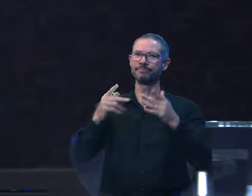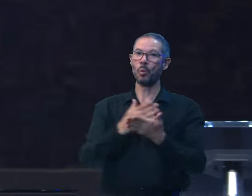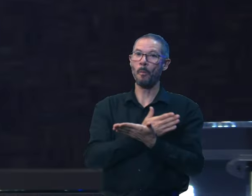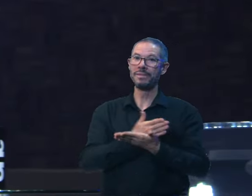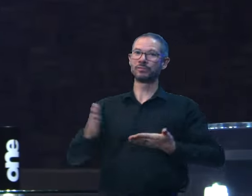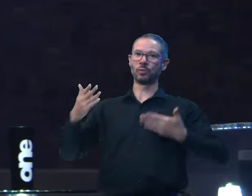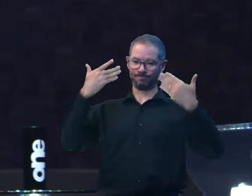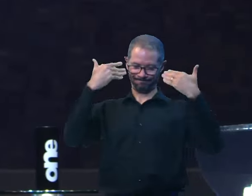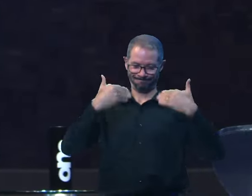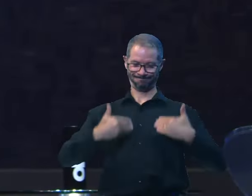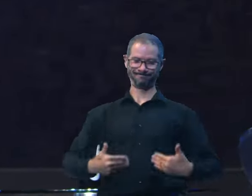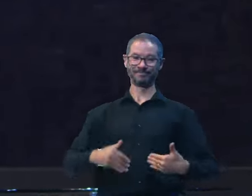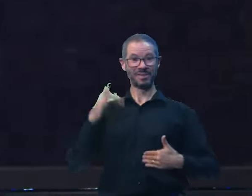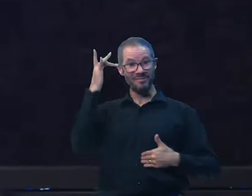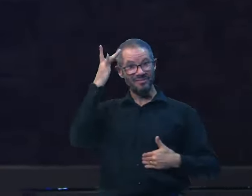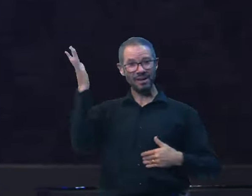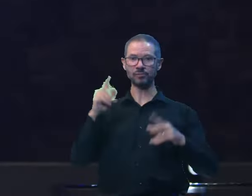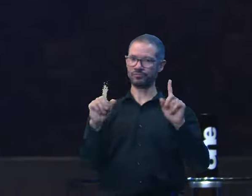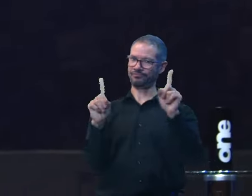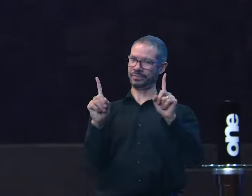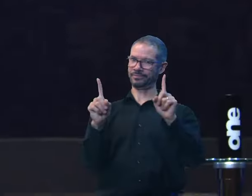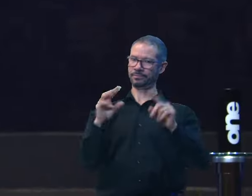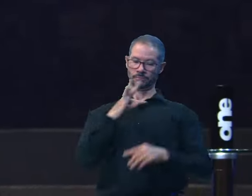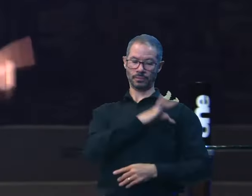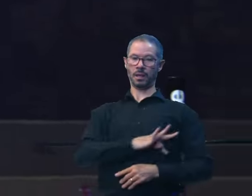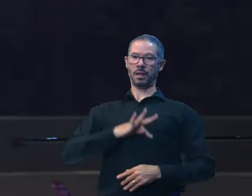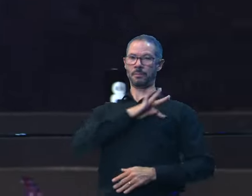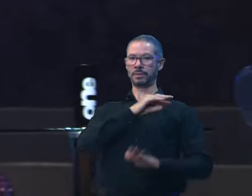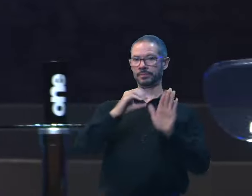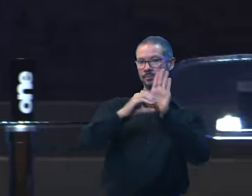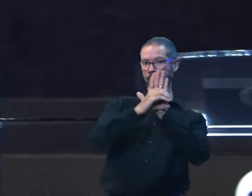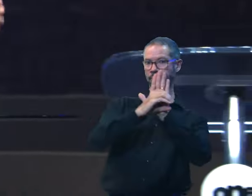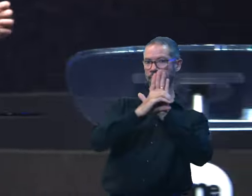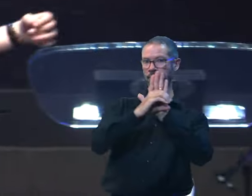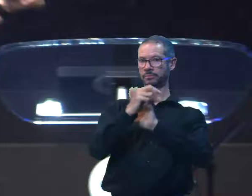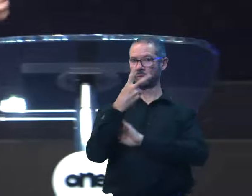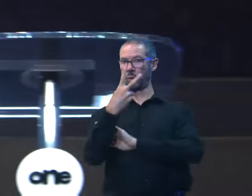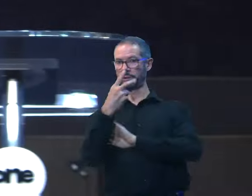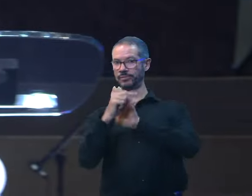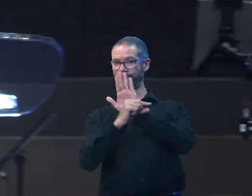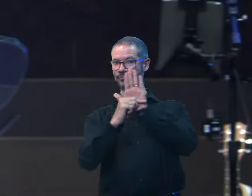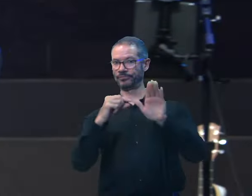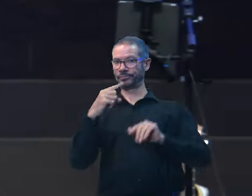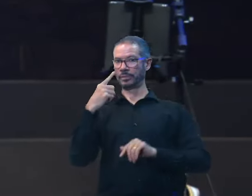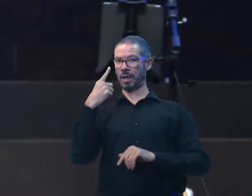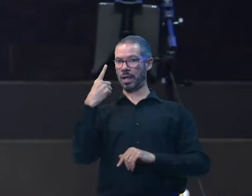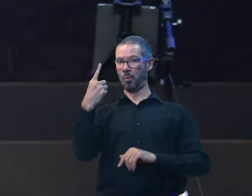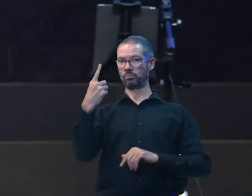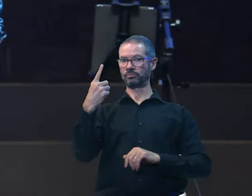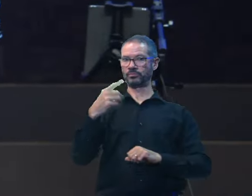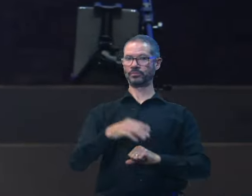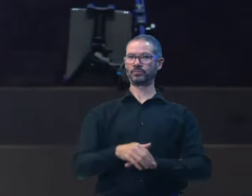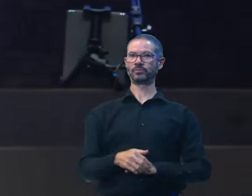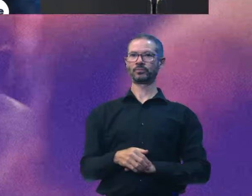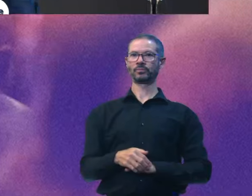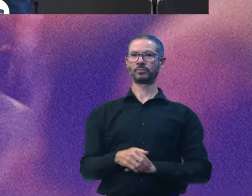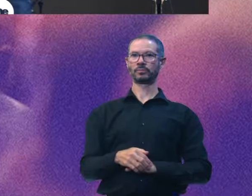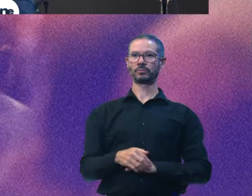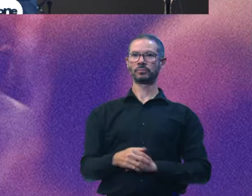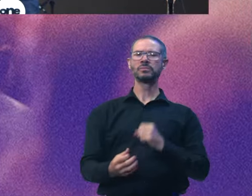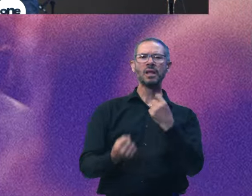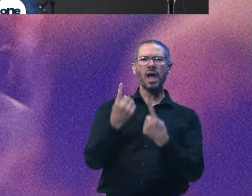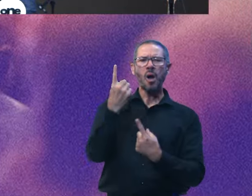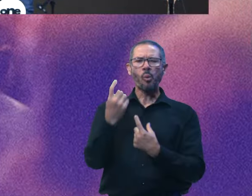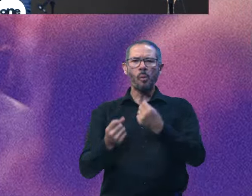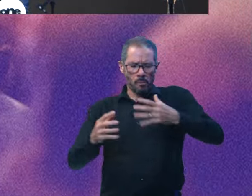assim. Vamos ler a palavra. Filipenses 2, a partir do versículo 1. A palavra diz assim. Há